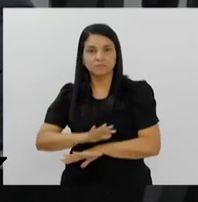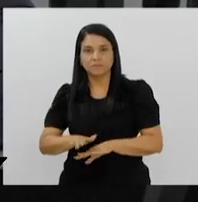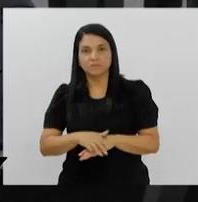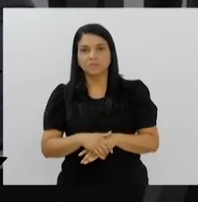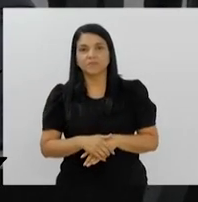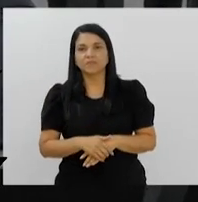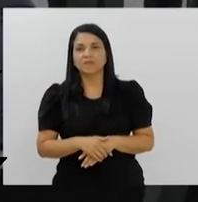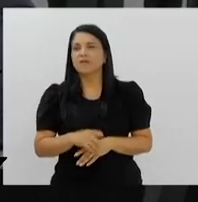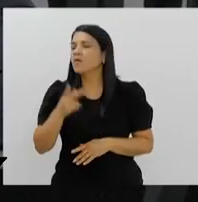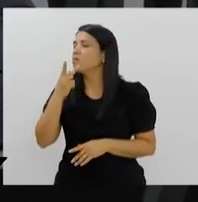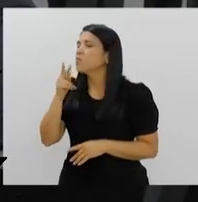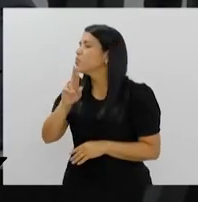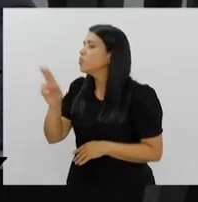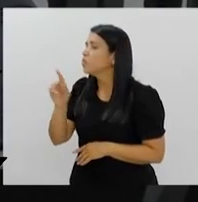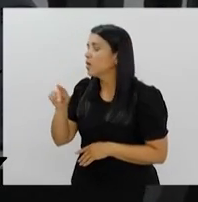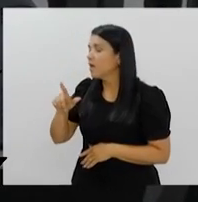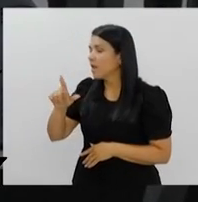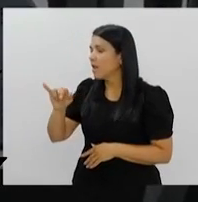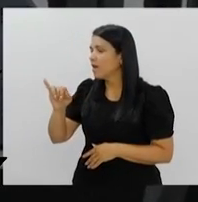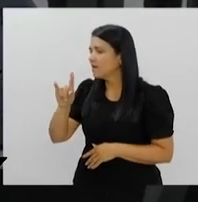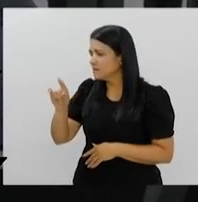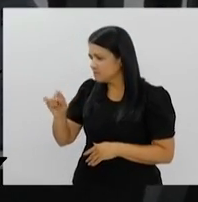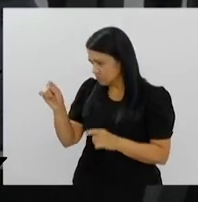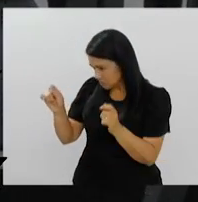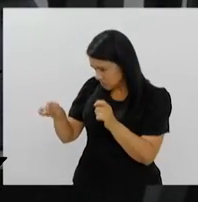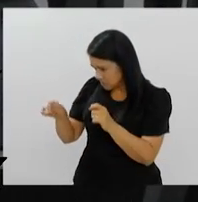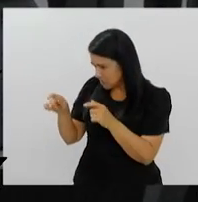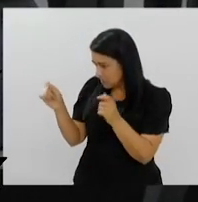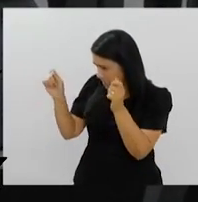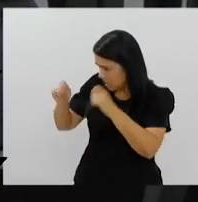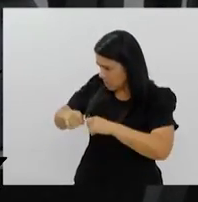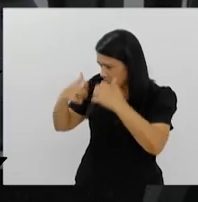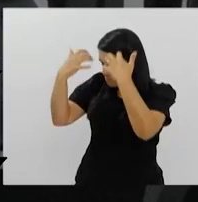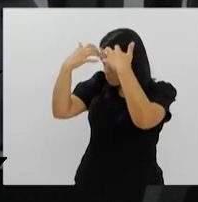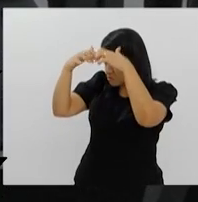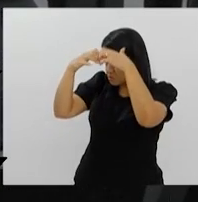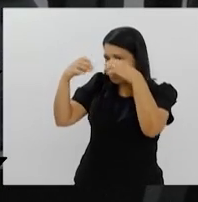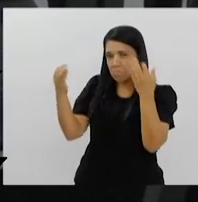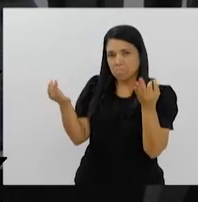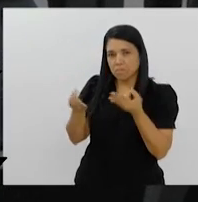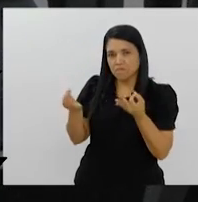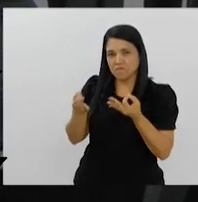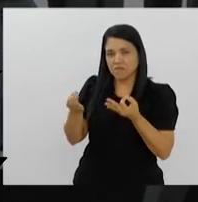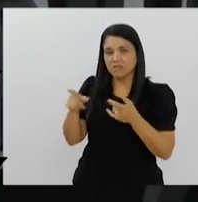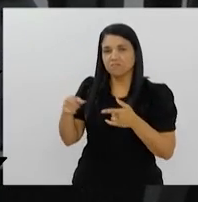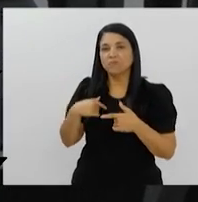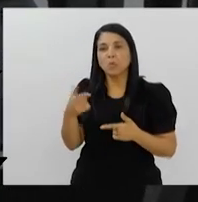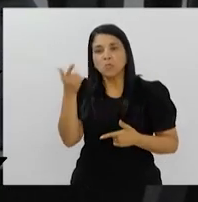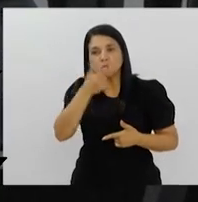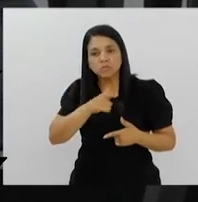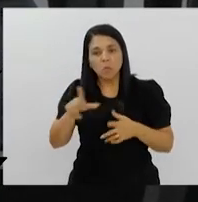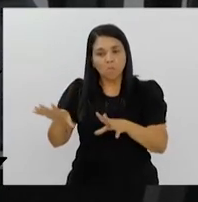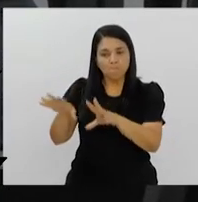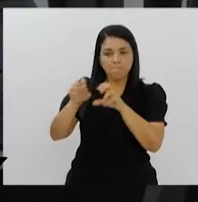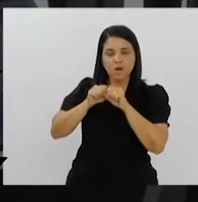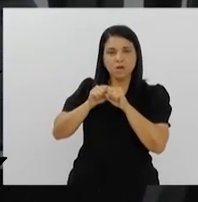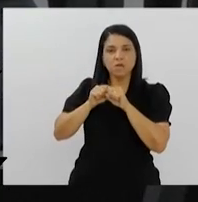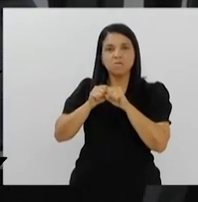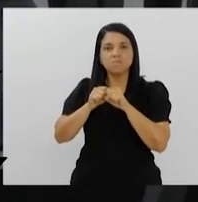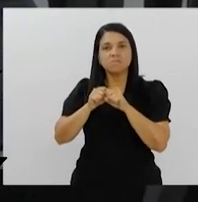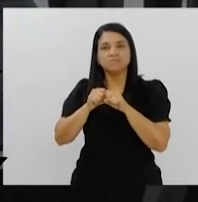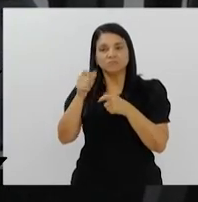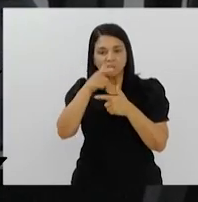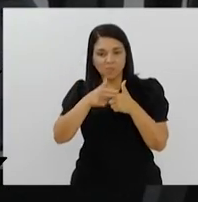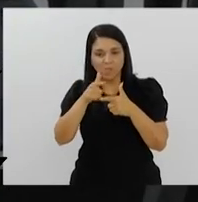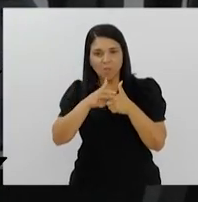Não não é falar não só para saber que a senhora teve uma capacidade cognitiva fantástica conseguiu absorver exatamente a questão